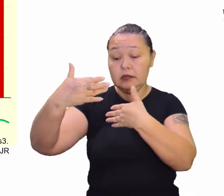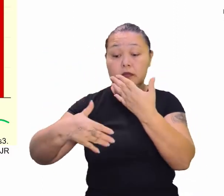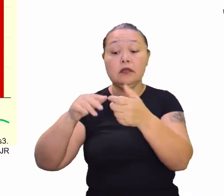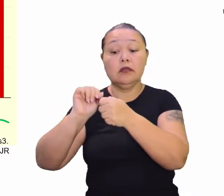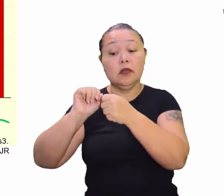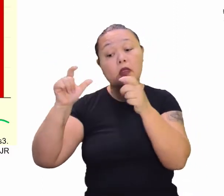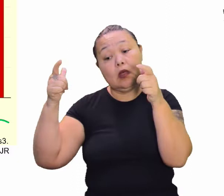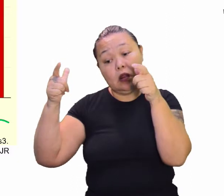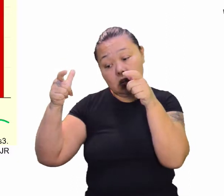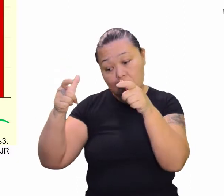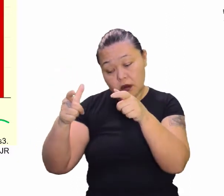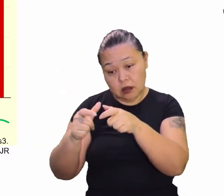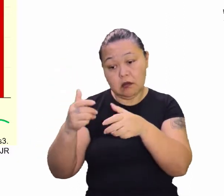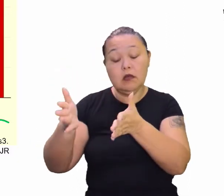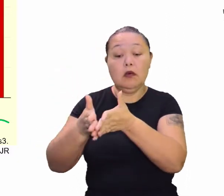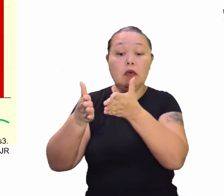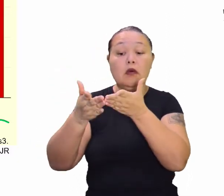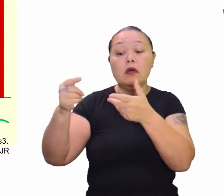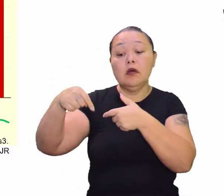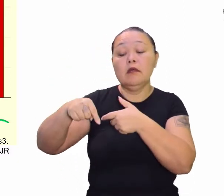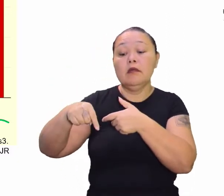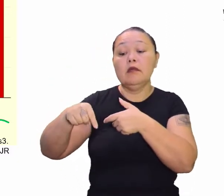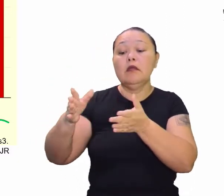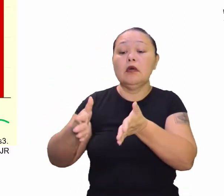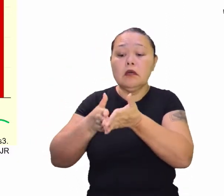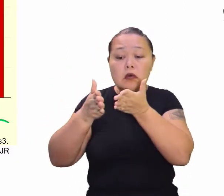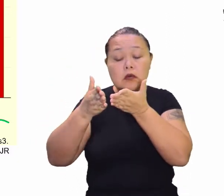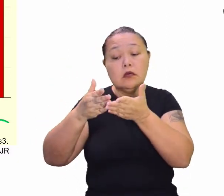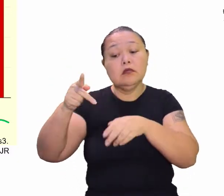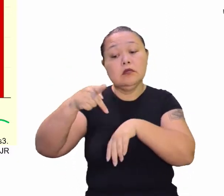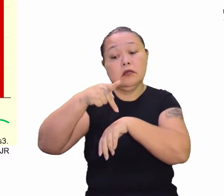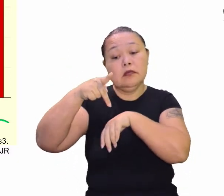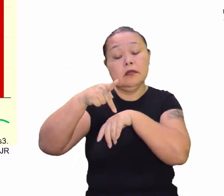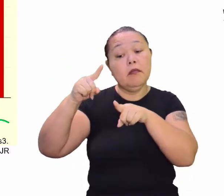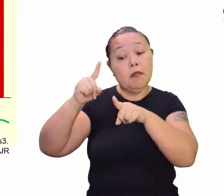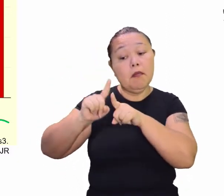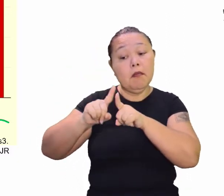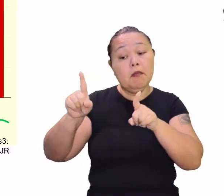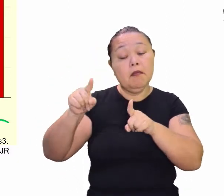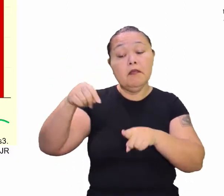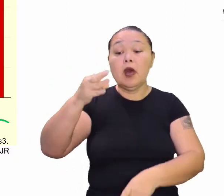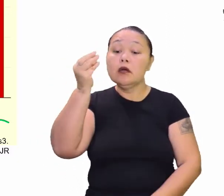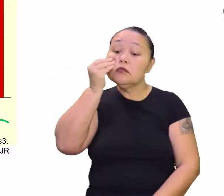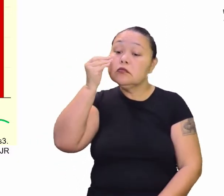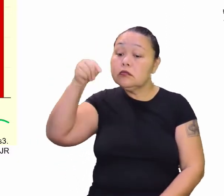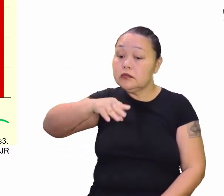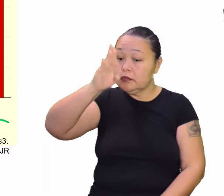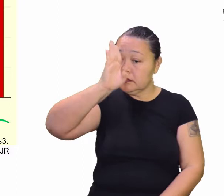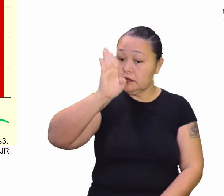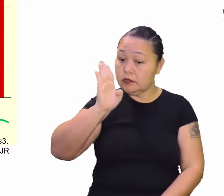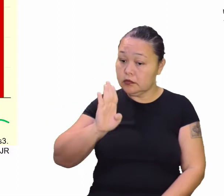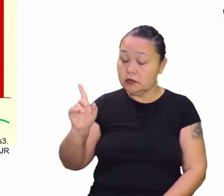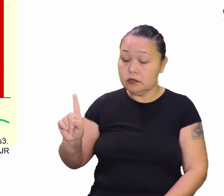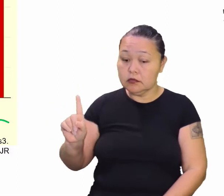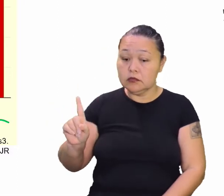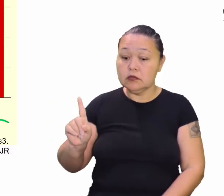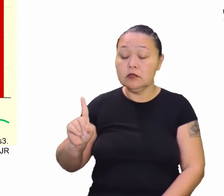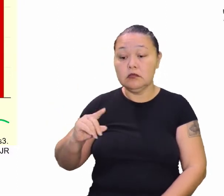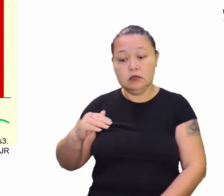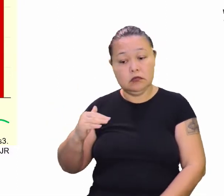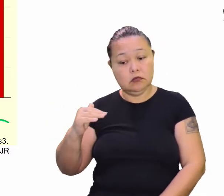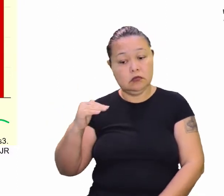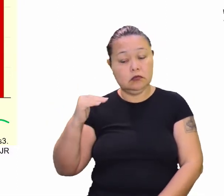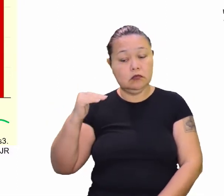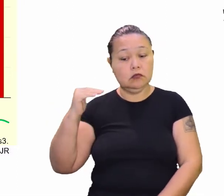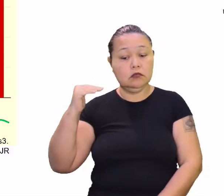Que diminua, né? Mas a situação de pobreza, extrema pobreza nos países. Mas a gente verifica aqui no Brasil essa